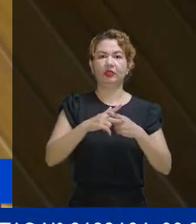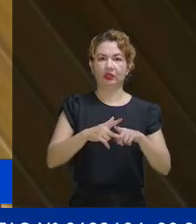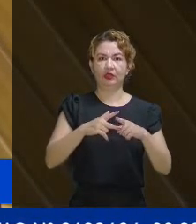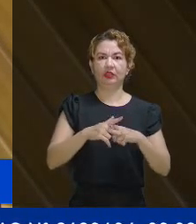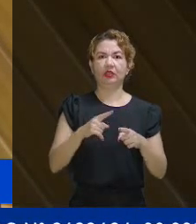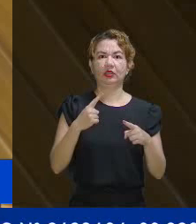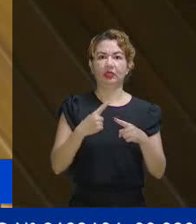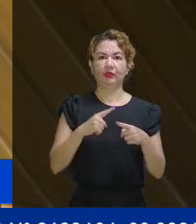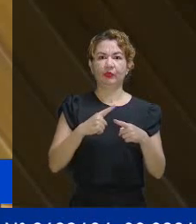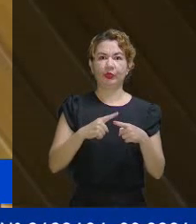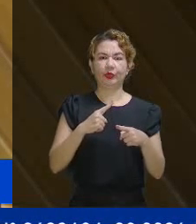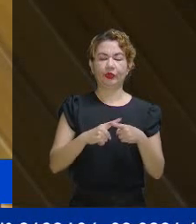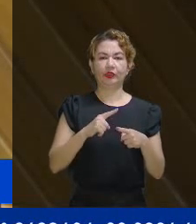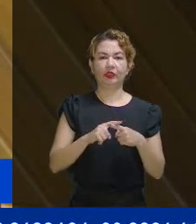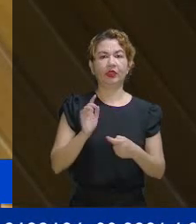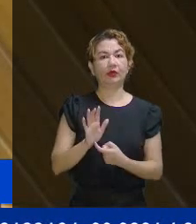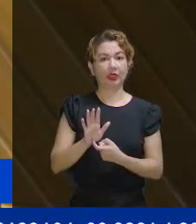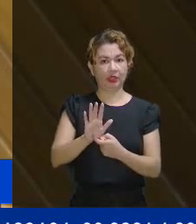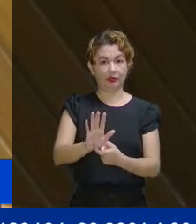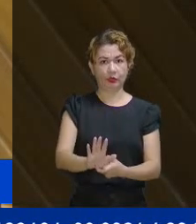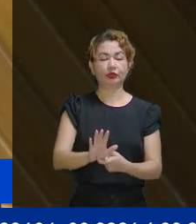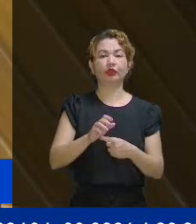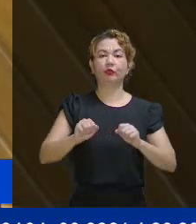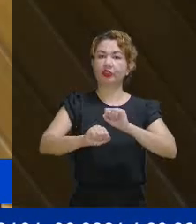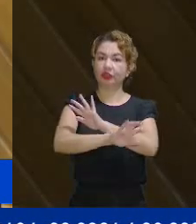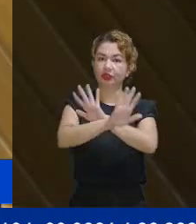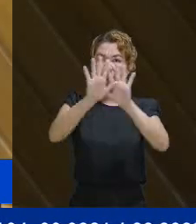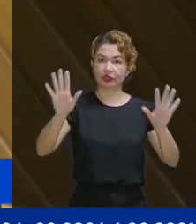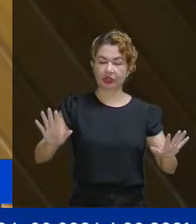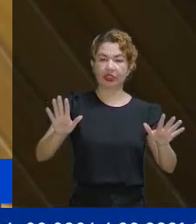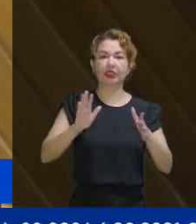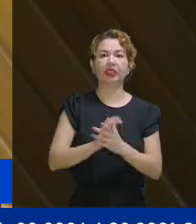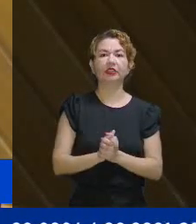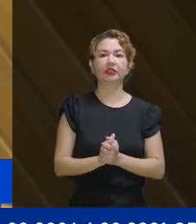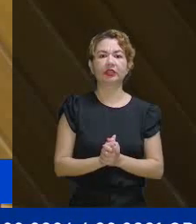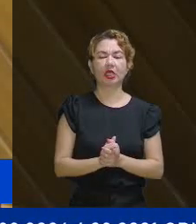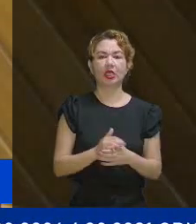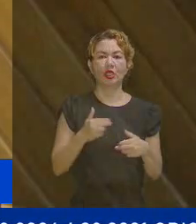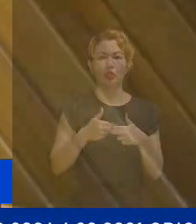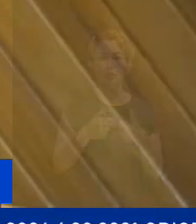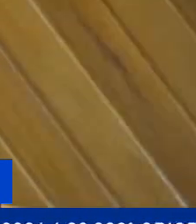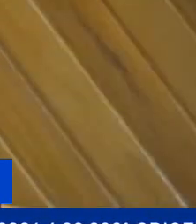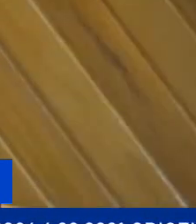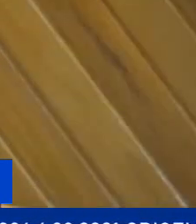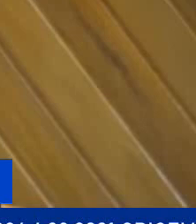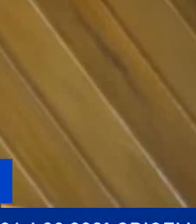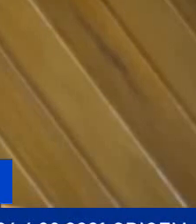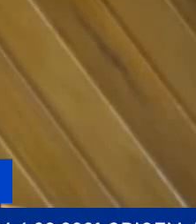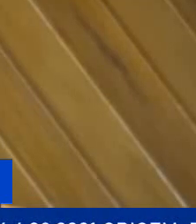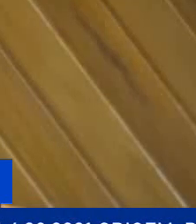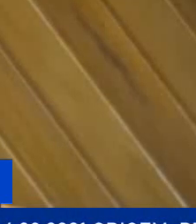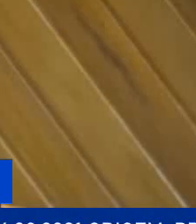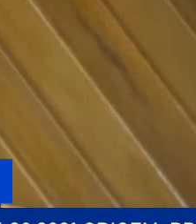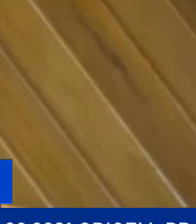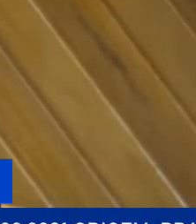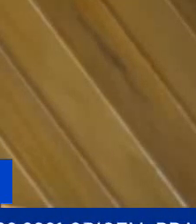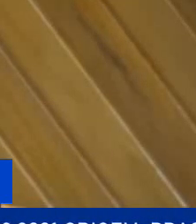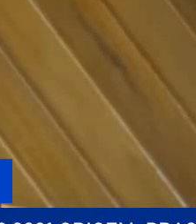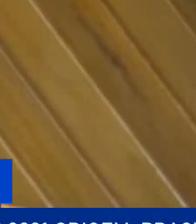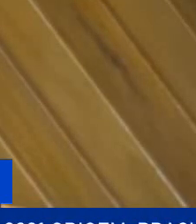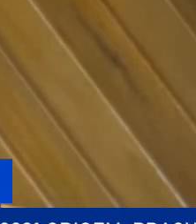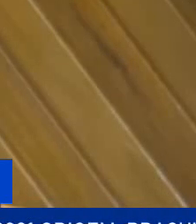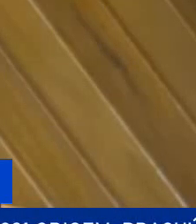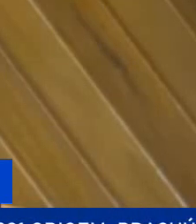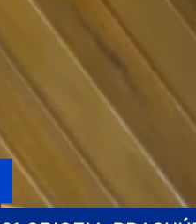o que foi feito pela recorrida para esclarecer que tais despesas abrangeram um período total de